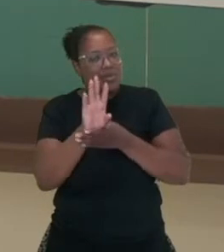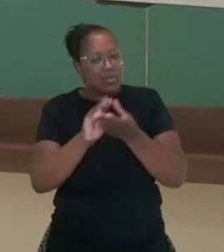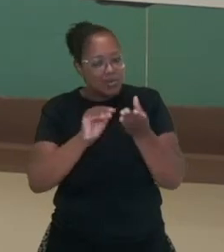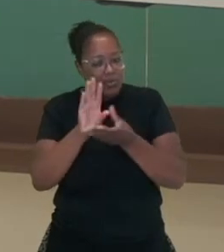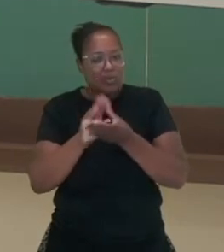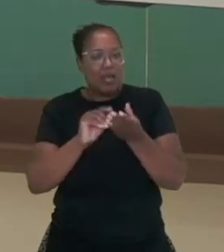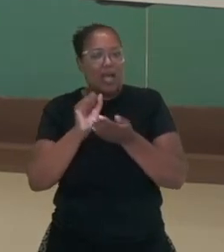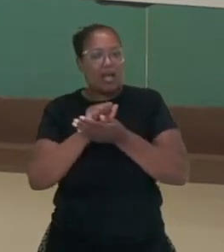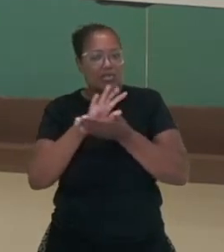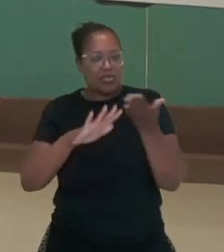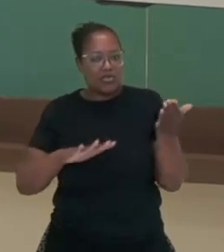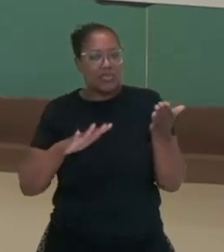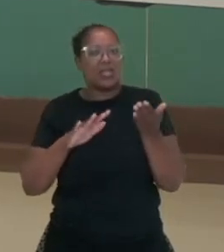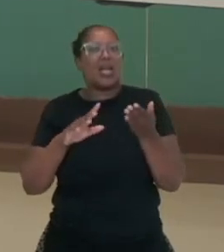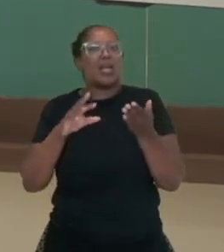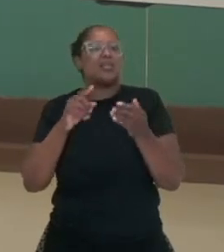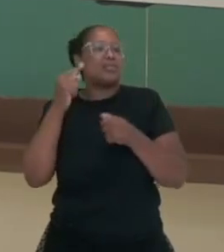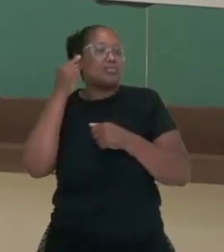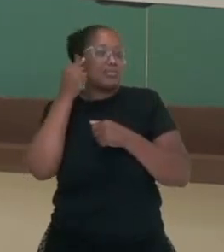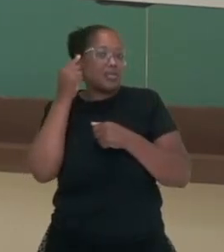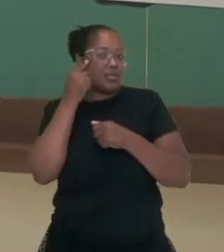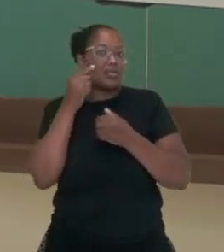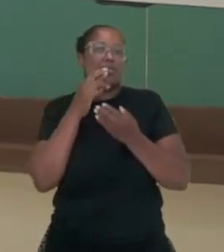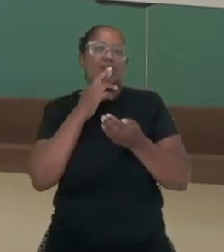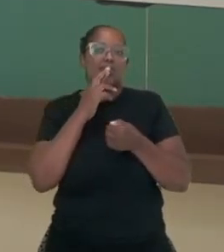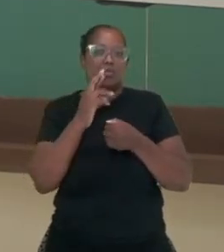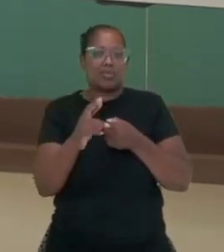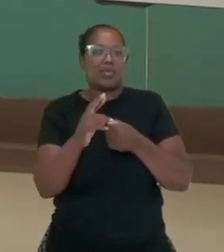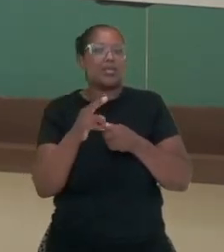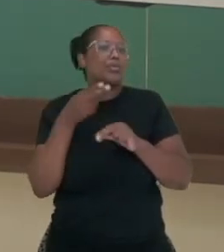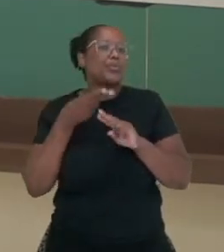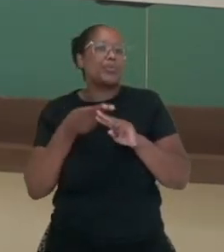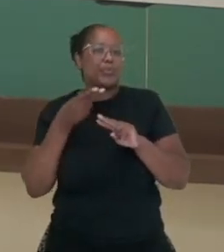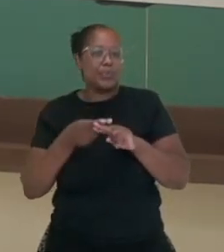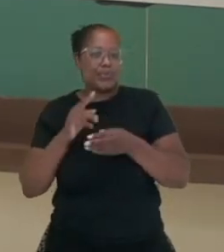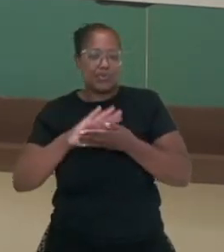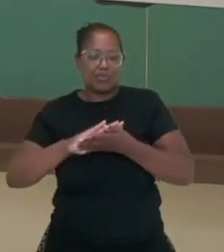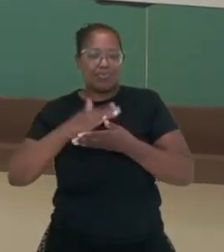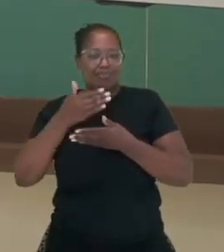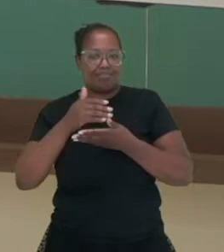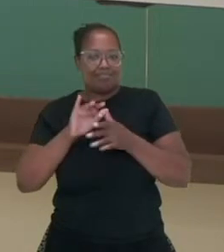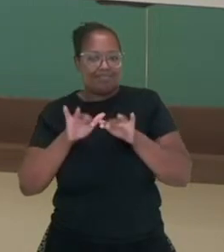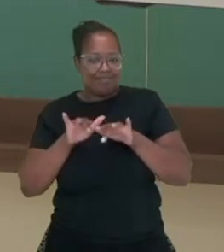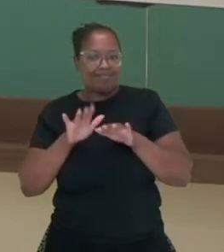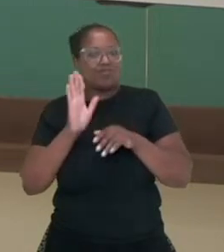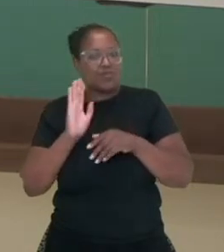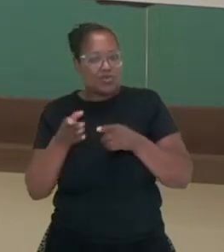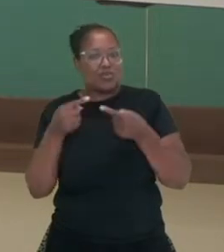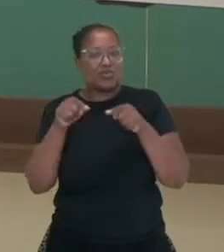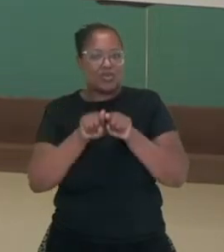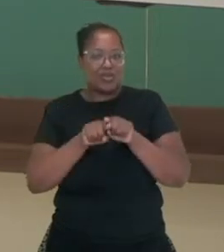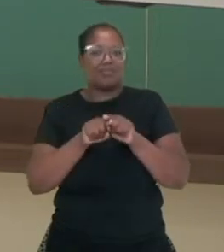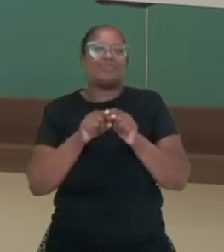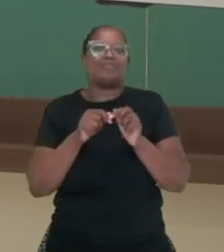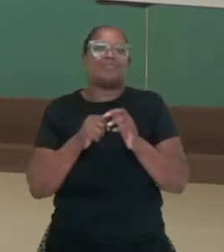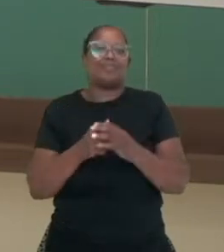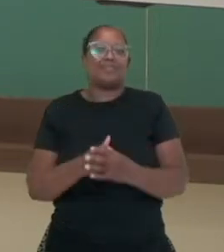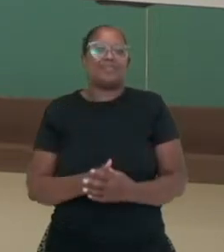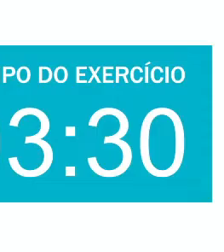enunciado e refletirem um pouquinho sobre o uso do seu smartphone. A gente já volta.